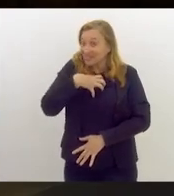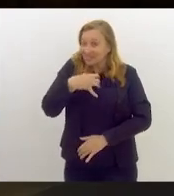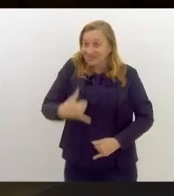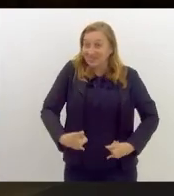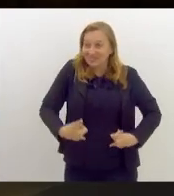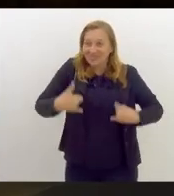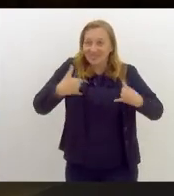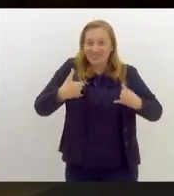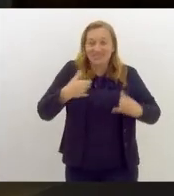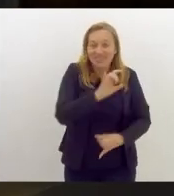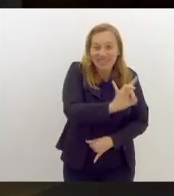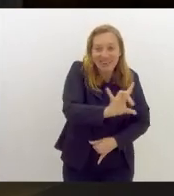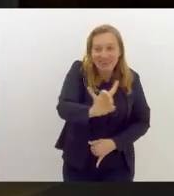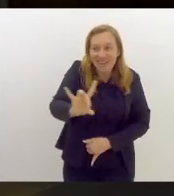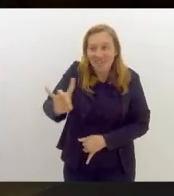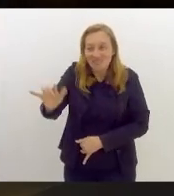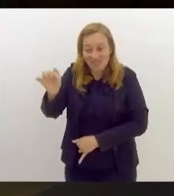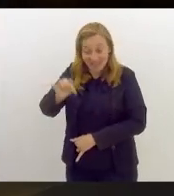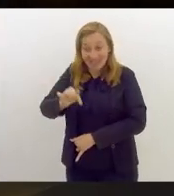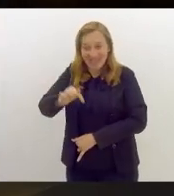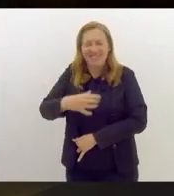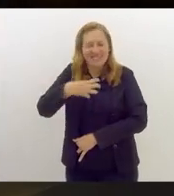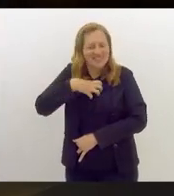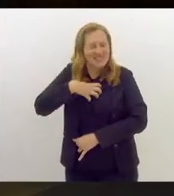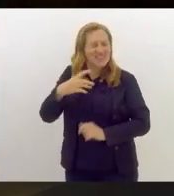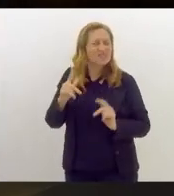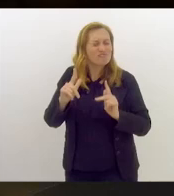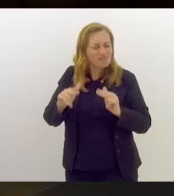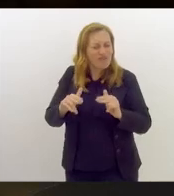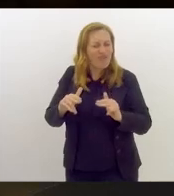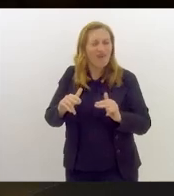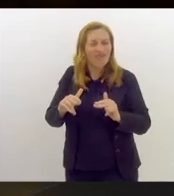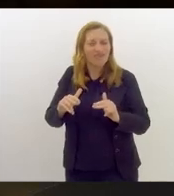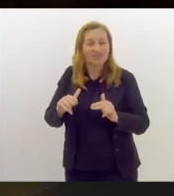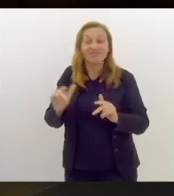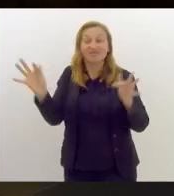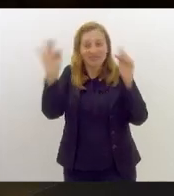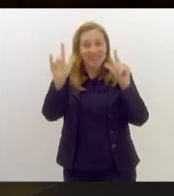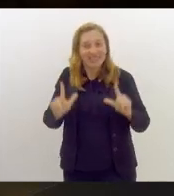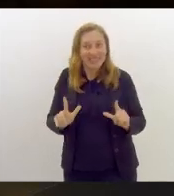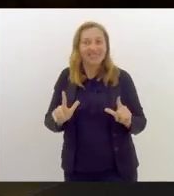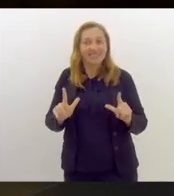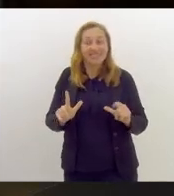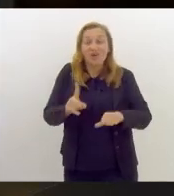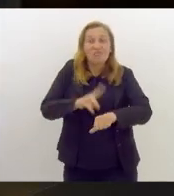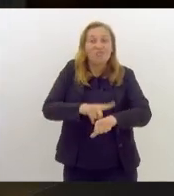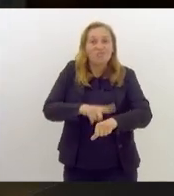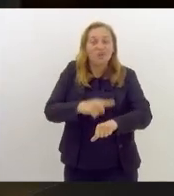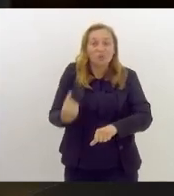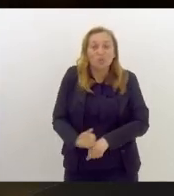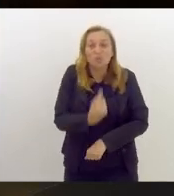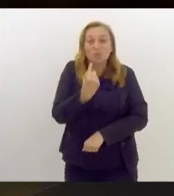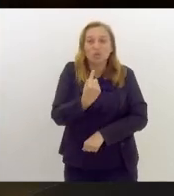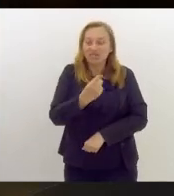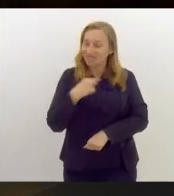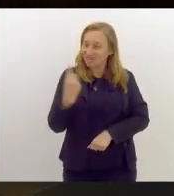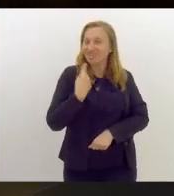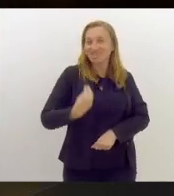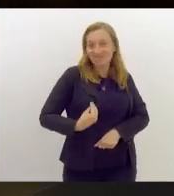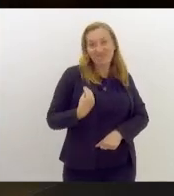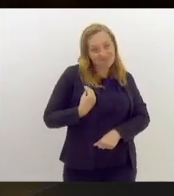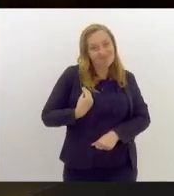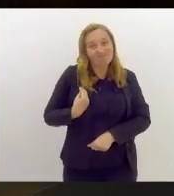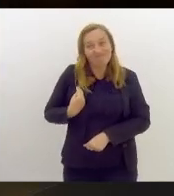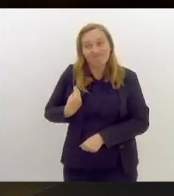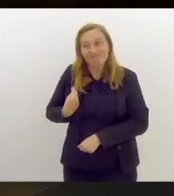que cada um que está aqui presente se sente honrado está muito feliz que é um momento único da nossas vidas